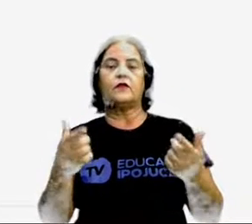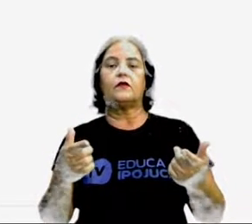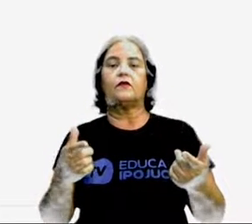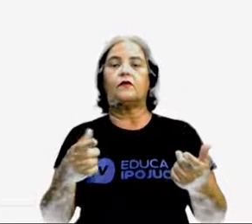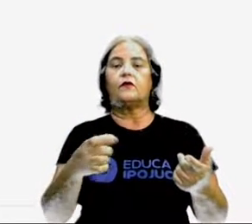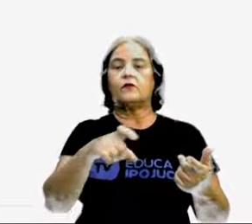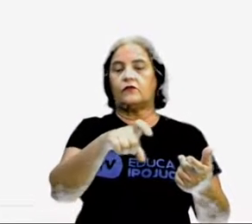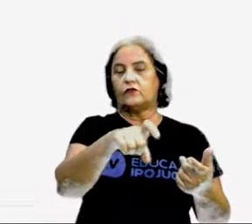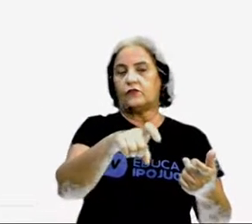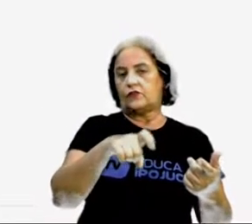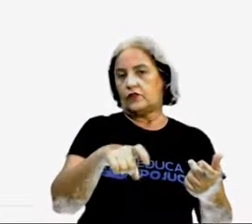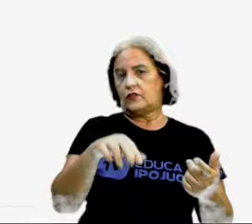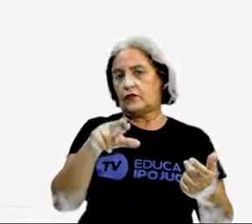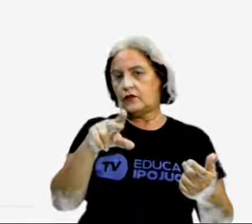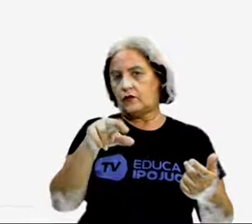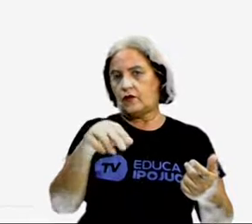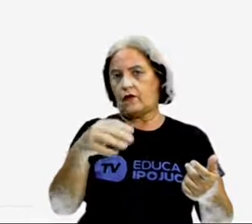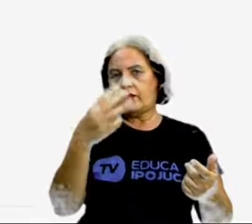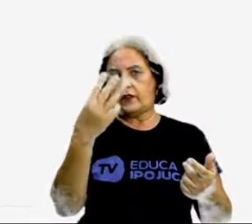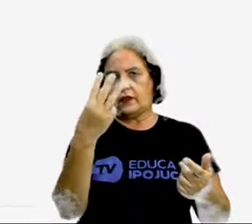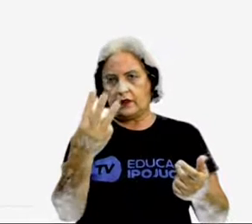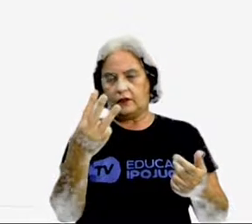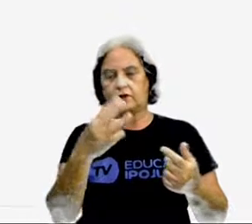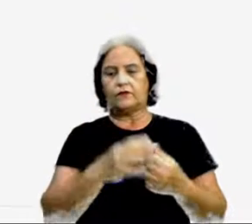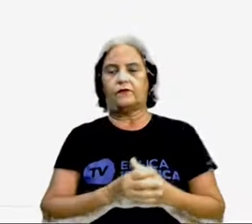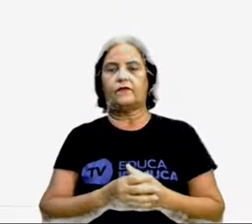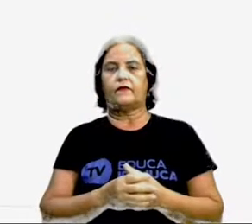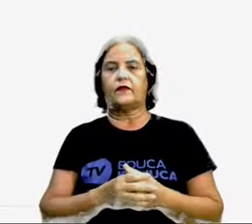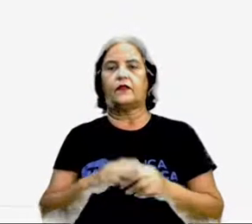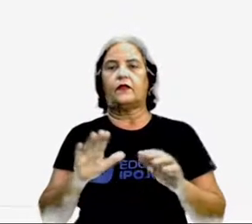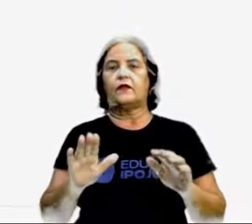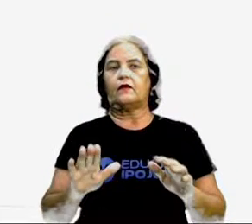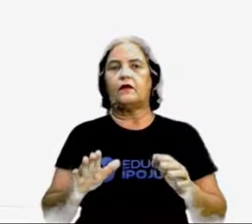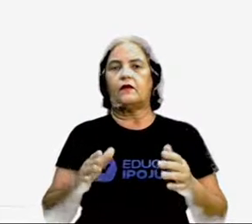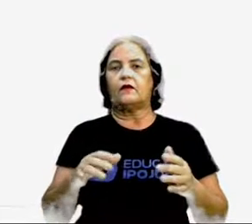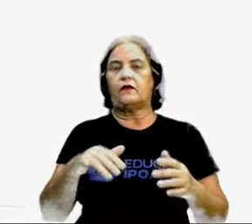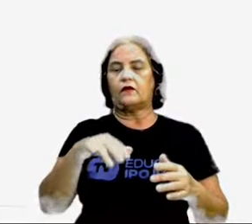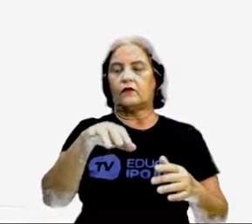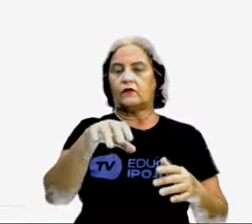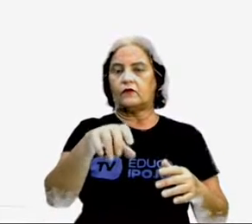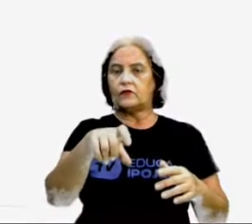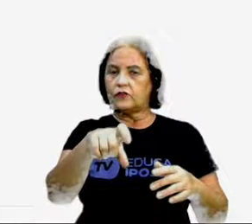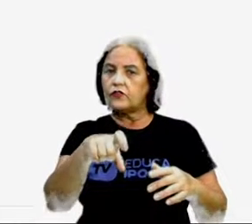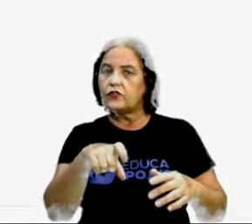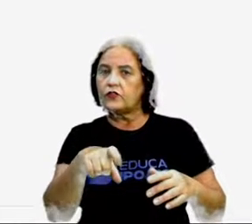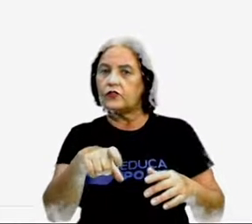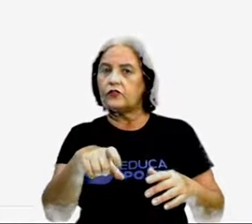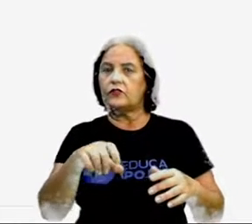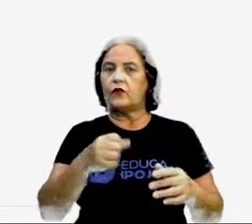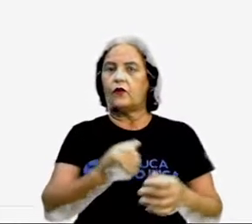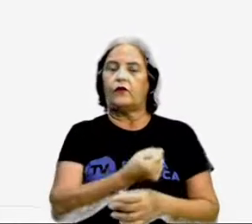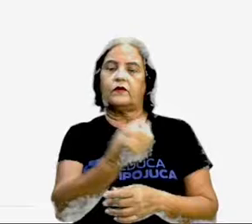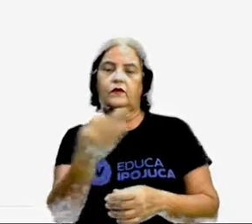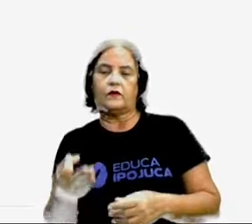significa? X é a quantidade de galinhas, no caso, 3. E y, a